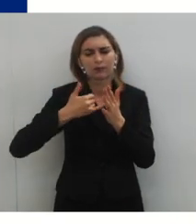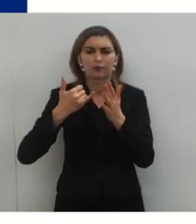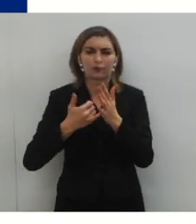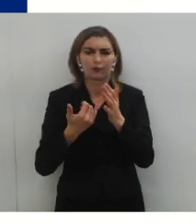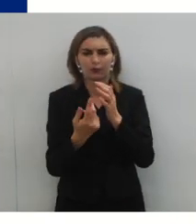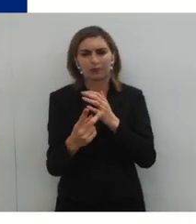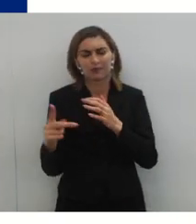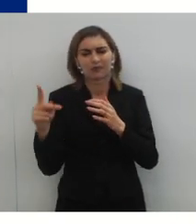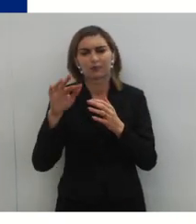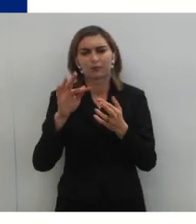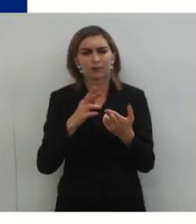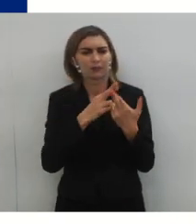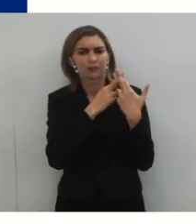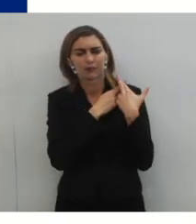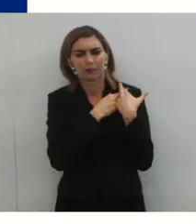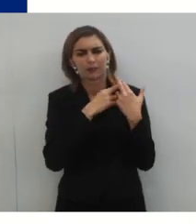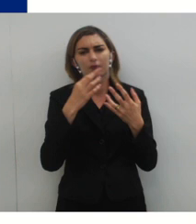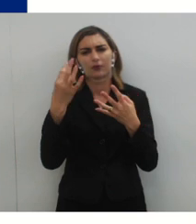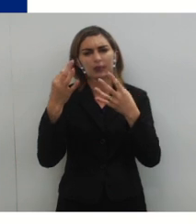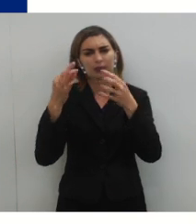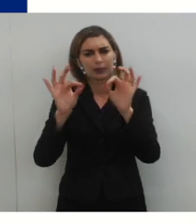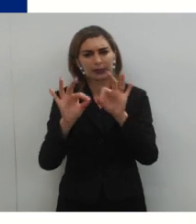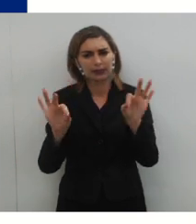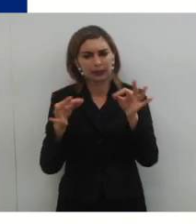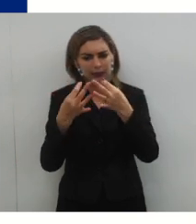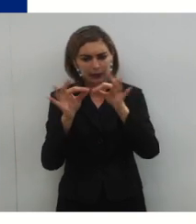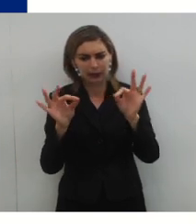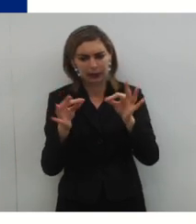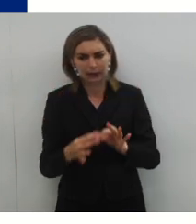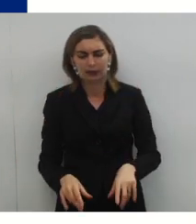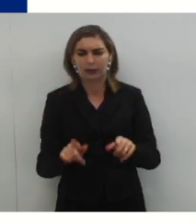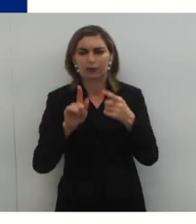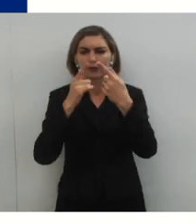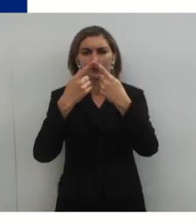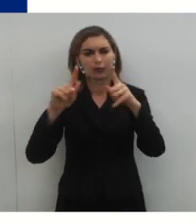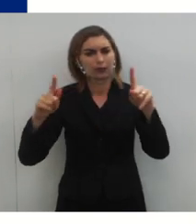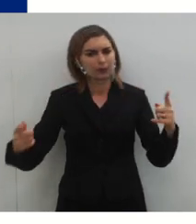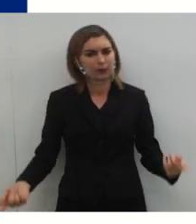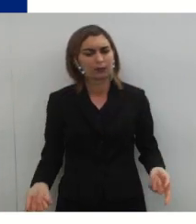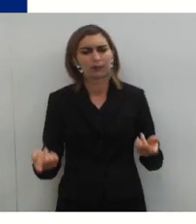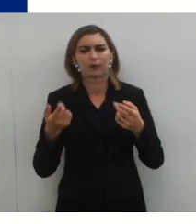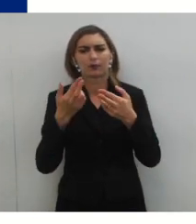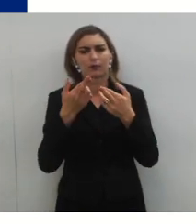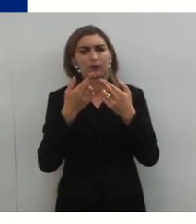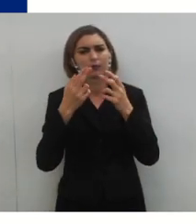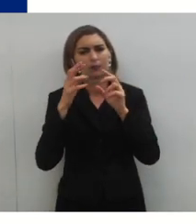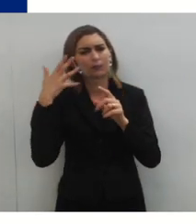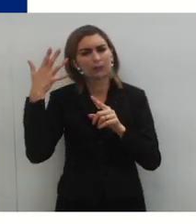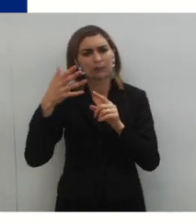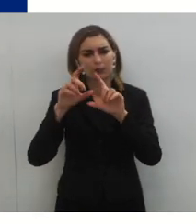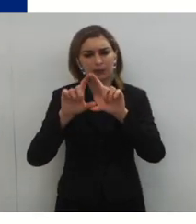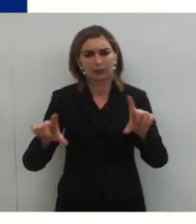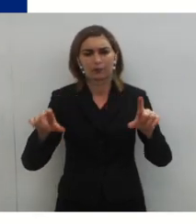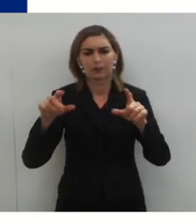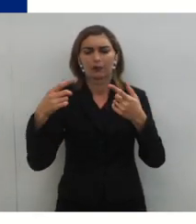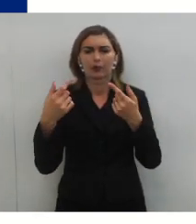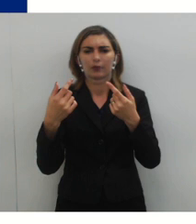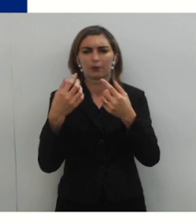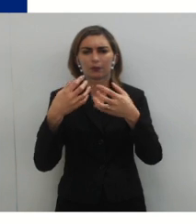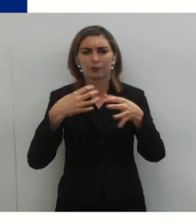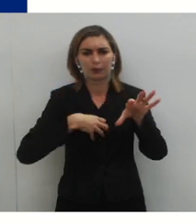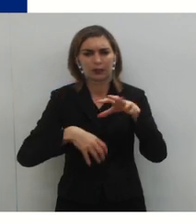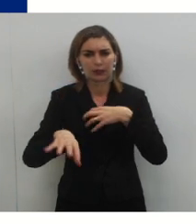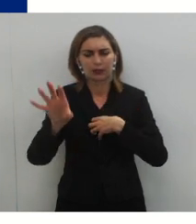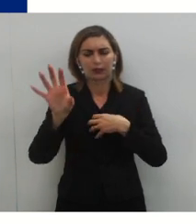a sua função sintática ou gramatical, sua funcionalidade discursiva pragmática e